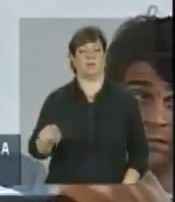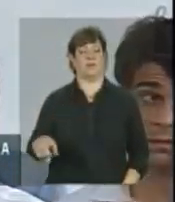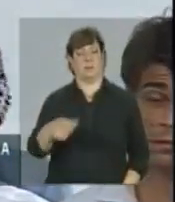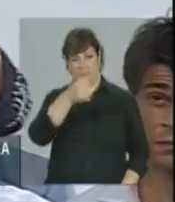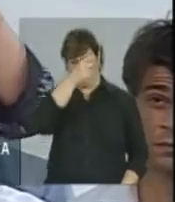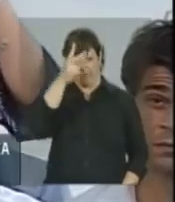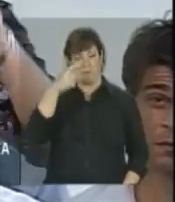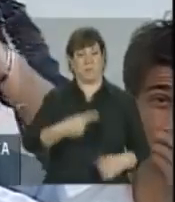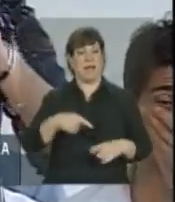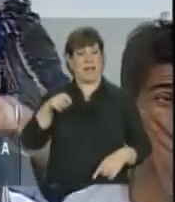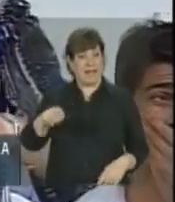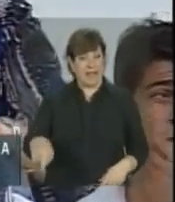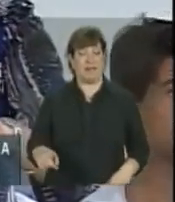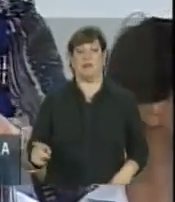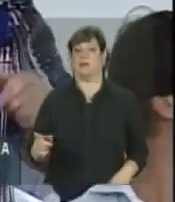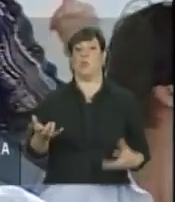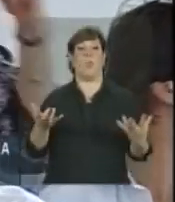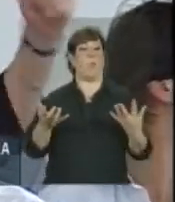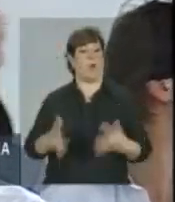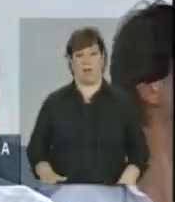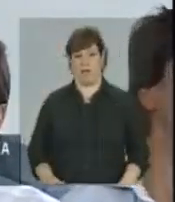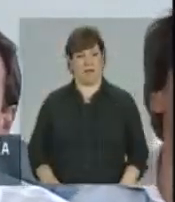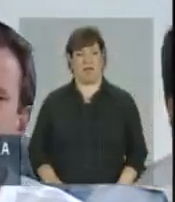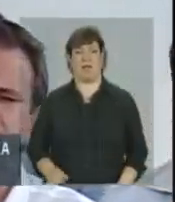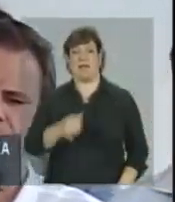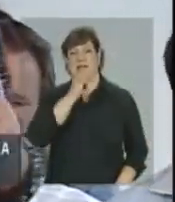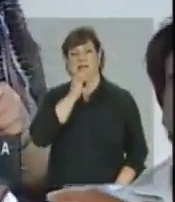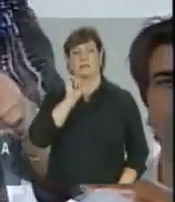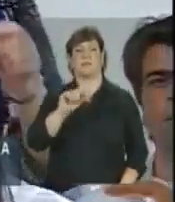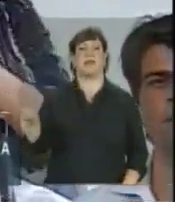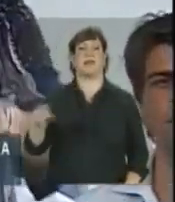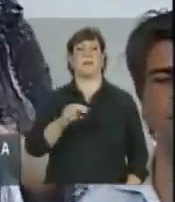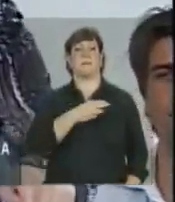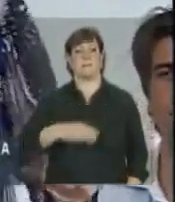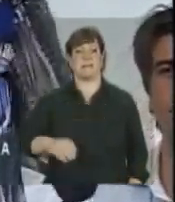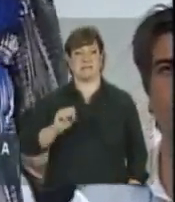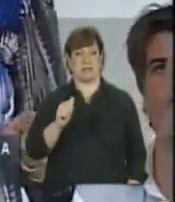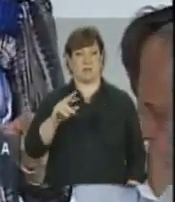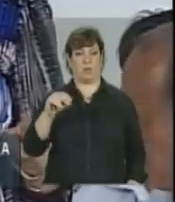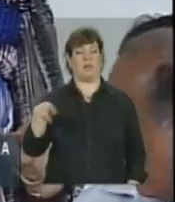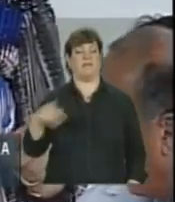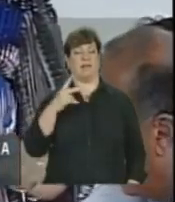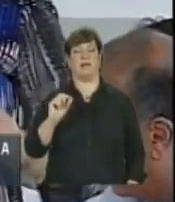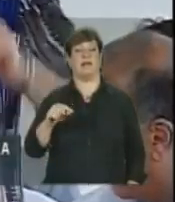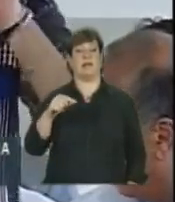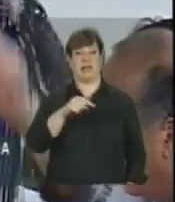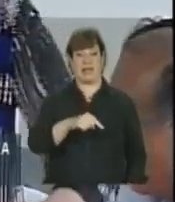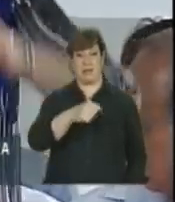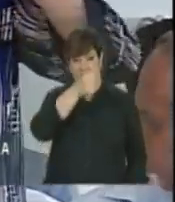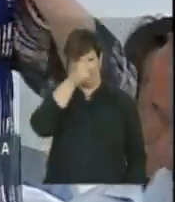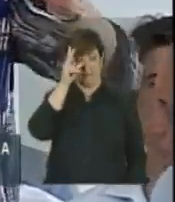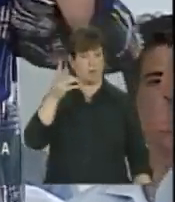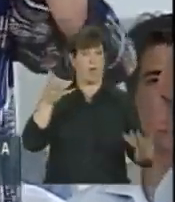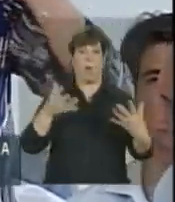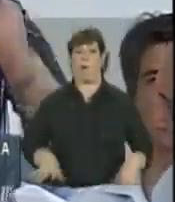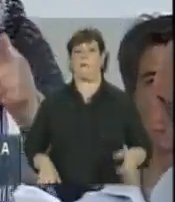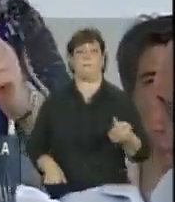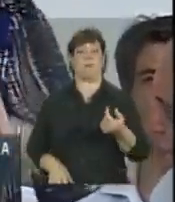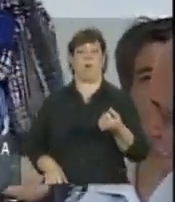que ele não quer, e aí o Padilha tem razão, ele não quer pouco. Ele quer o